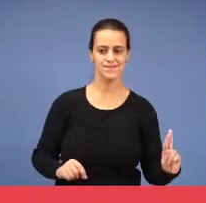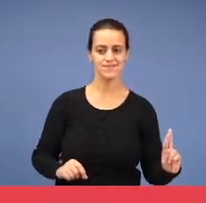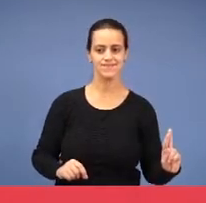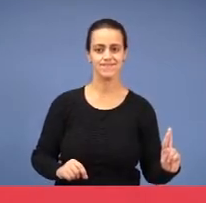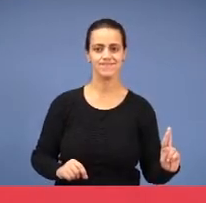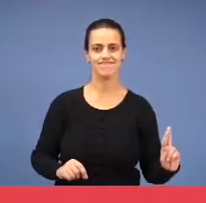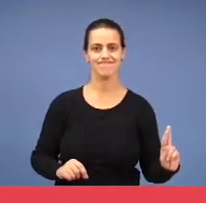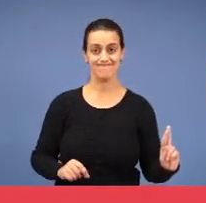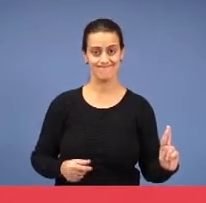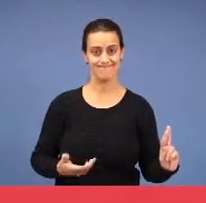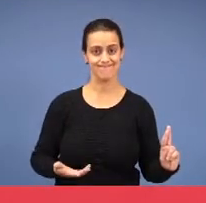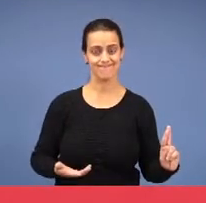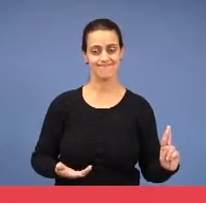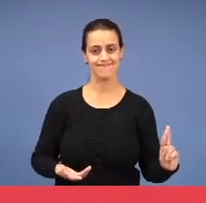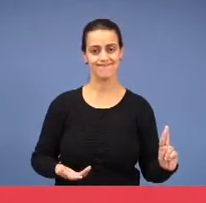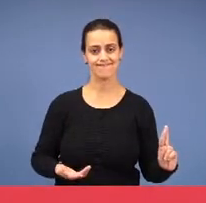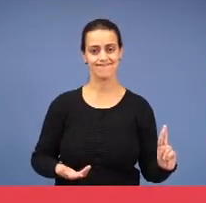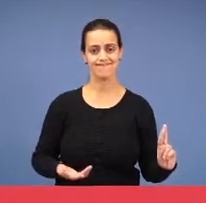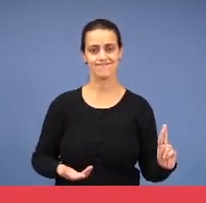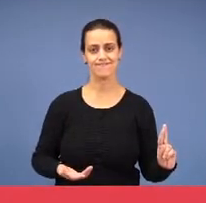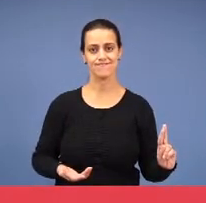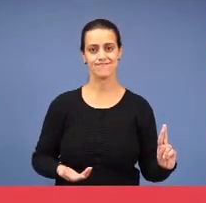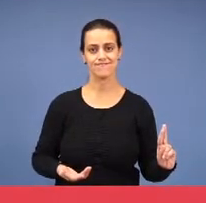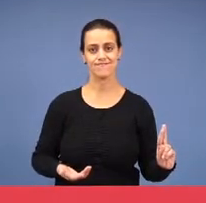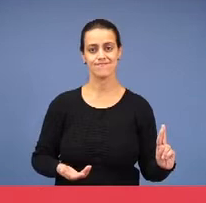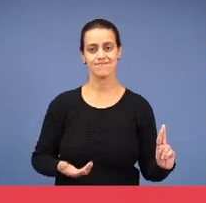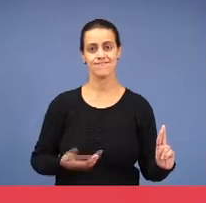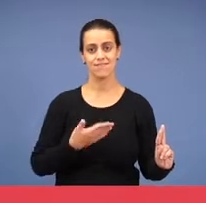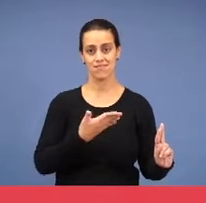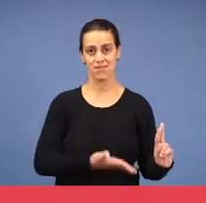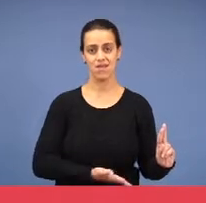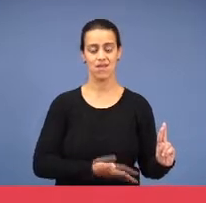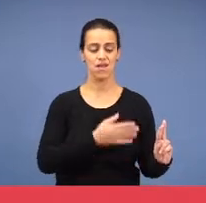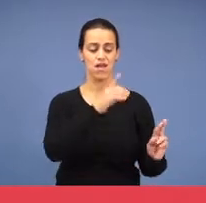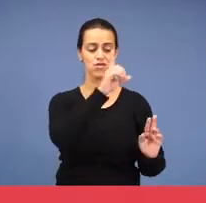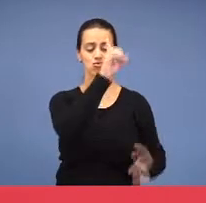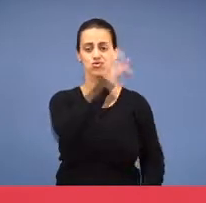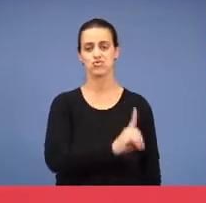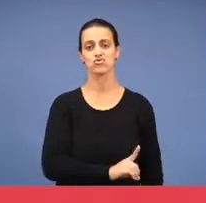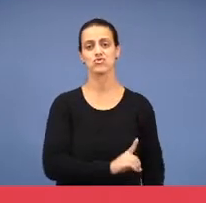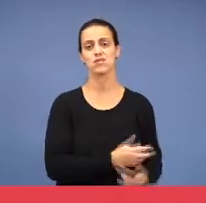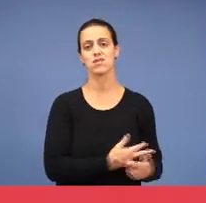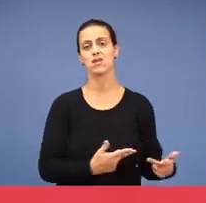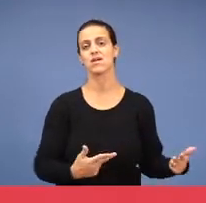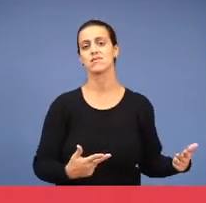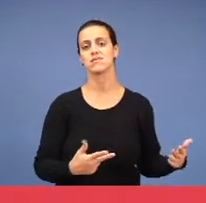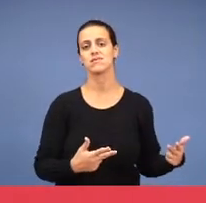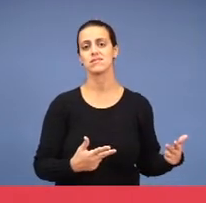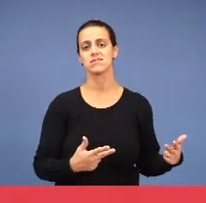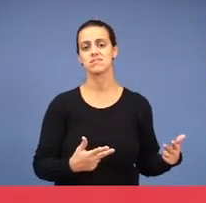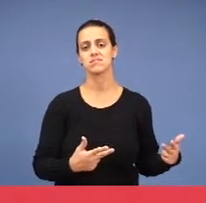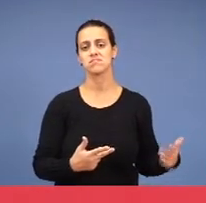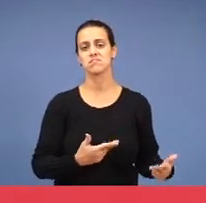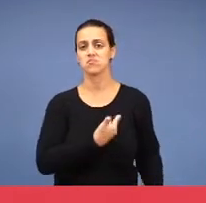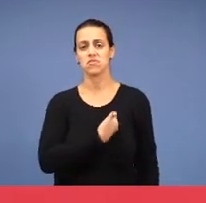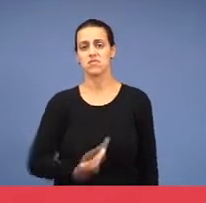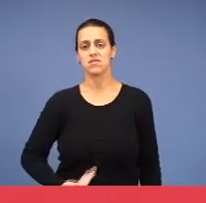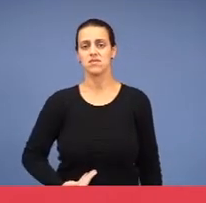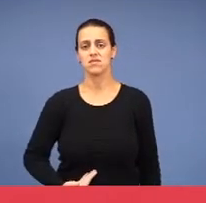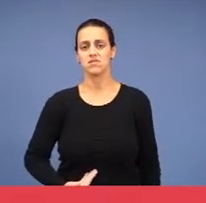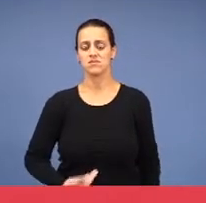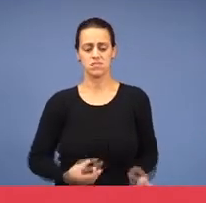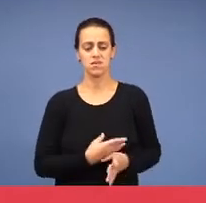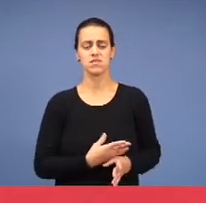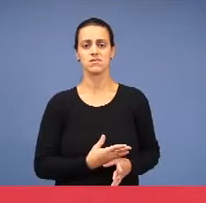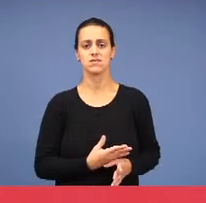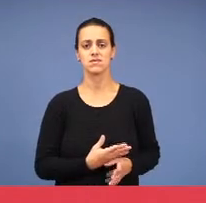da razão, aqui, que era o direito. Quando você está em um governo, você está com o governo. Está tudo certo, não tem problema nenhum. O